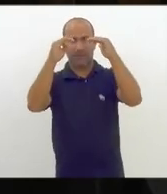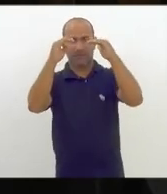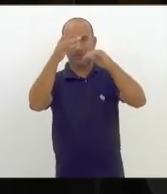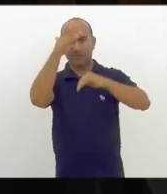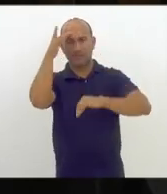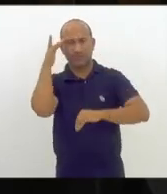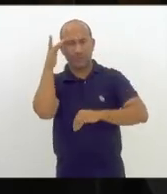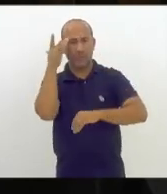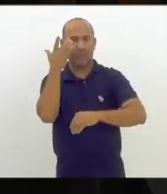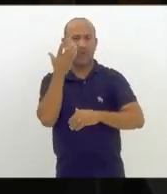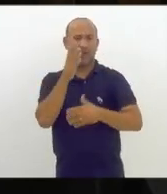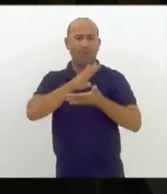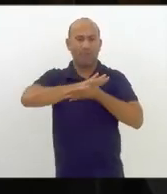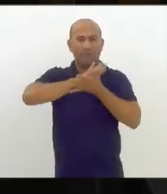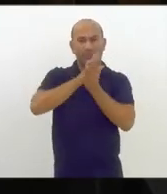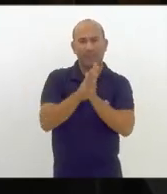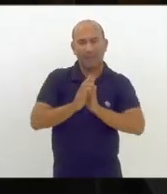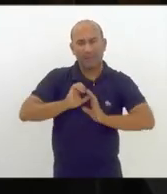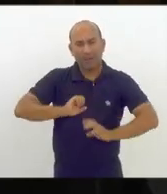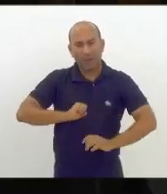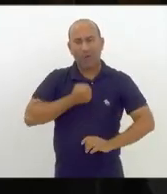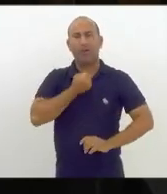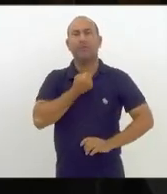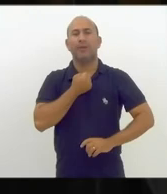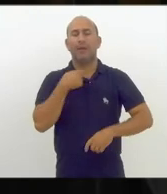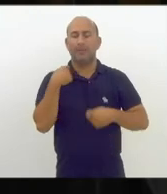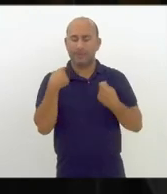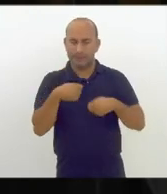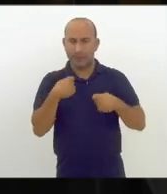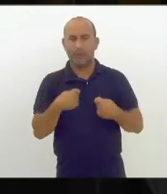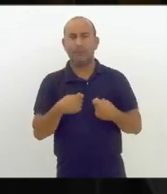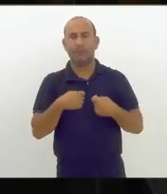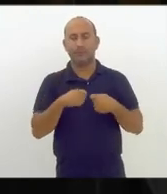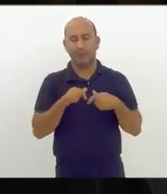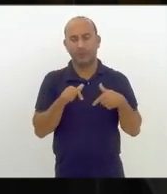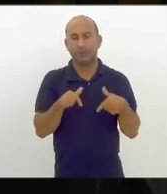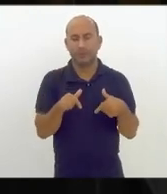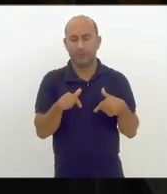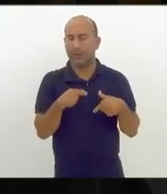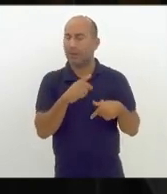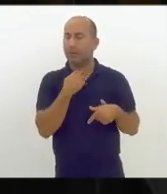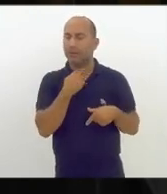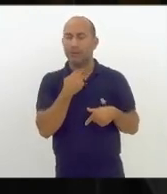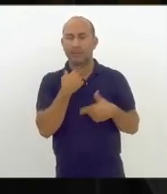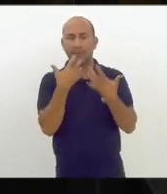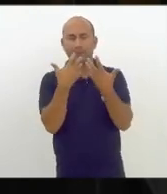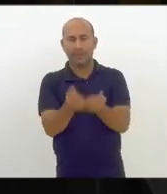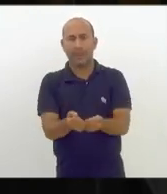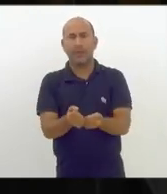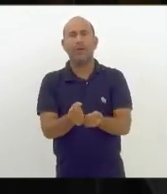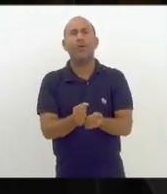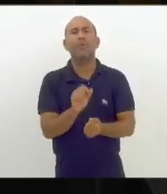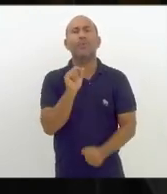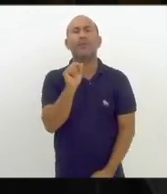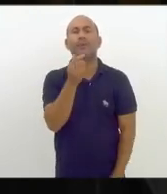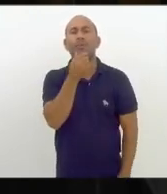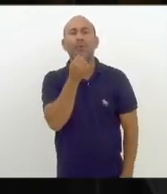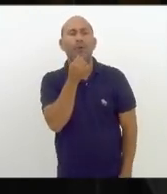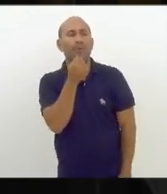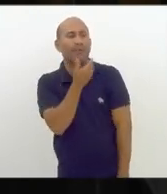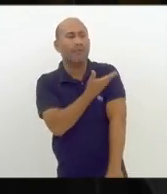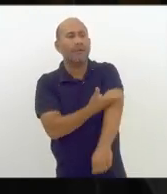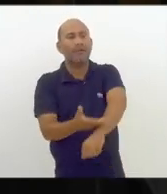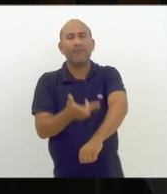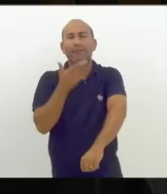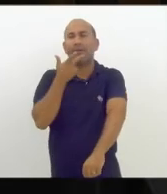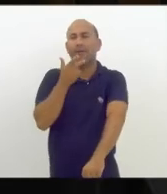envolve preconceito e ódio, a gente tem que combater, a gente não pode aceitar, né? Ah, mas o que, que um homem branco está falando das